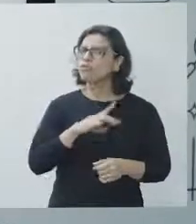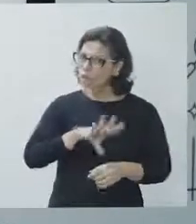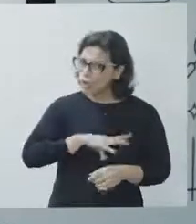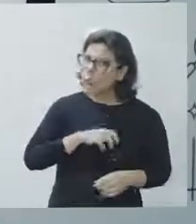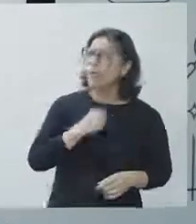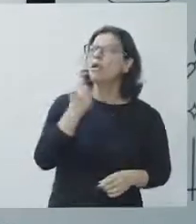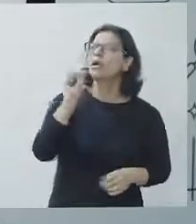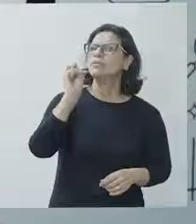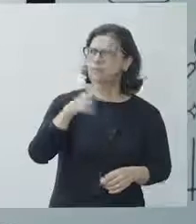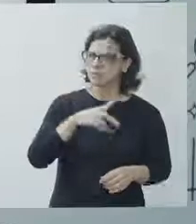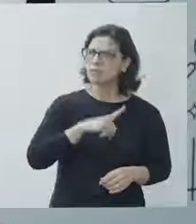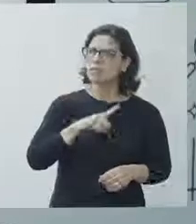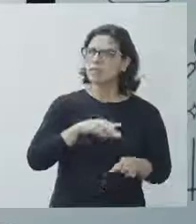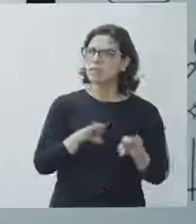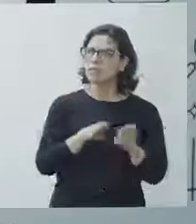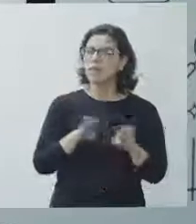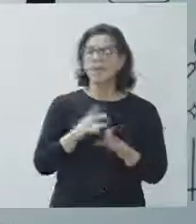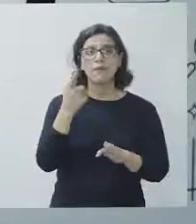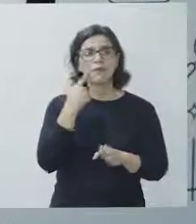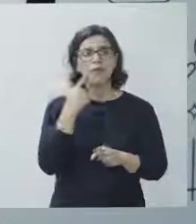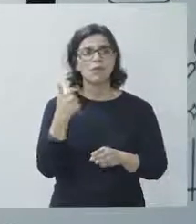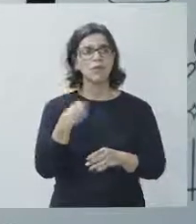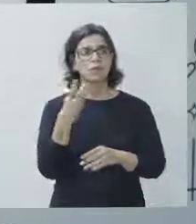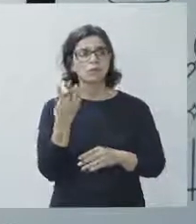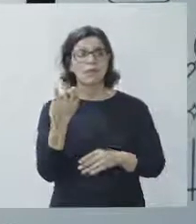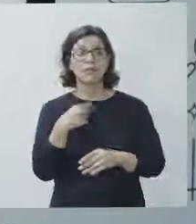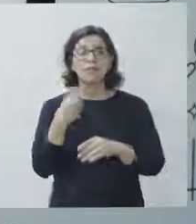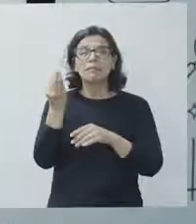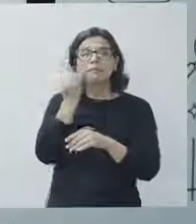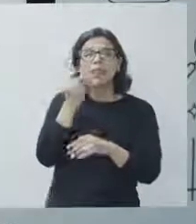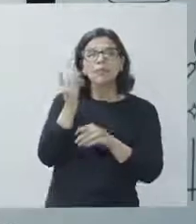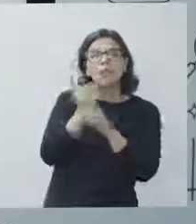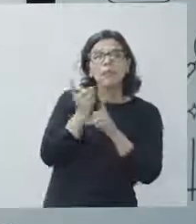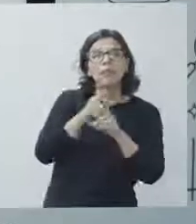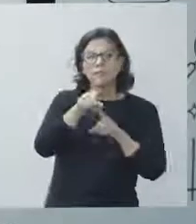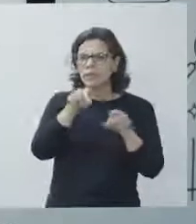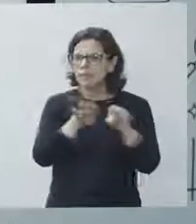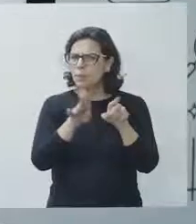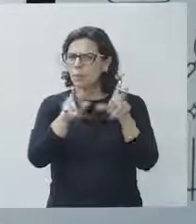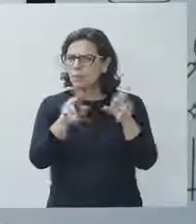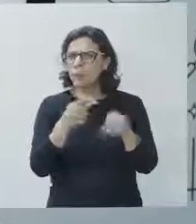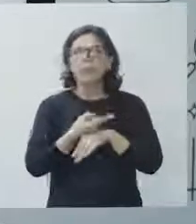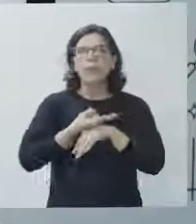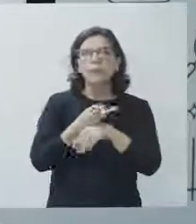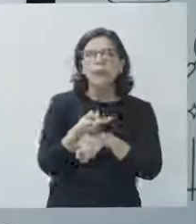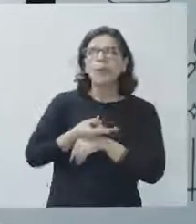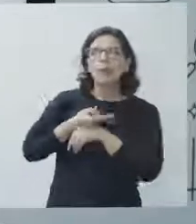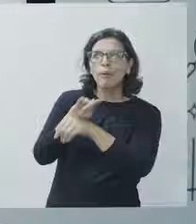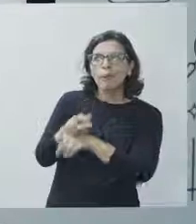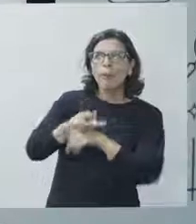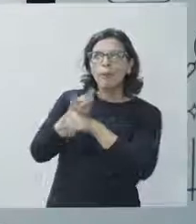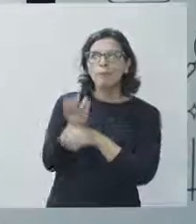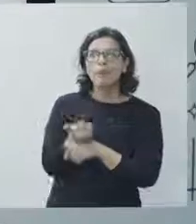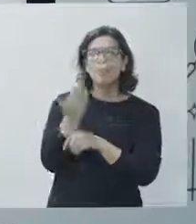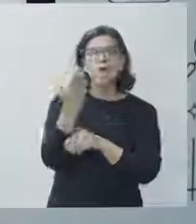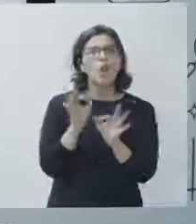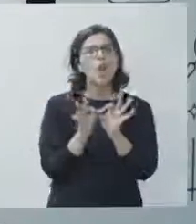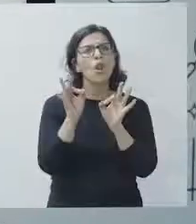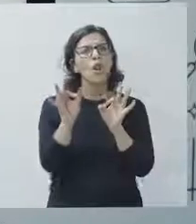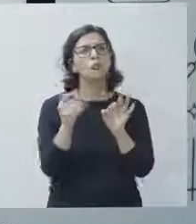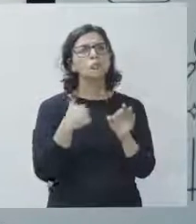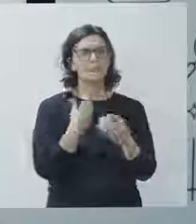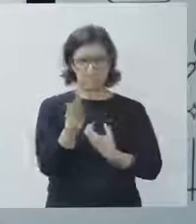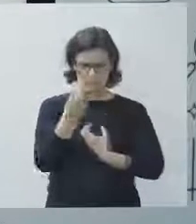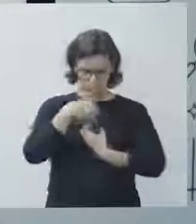coragem, sim, então são coisas que buscam. Será que você é uma dessas pessoas que busca coisas, né, às vezes longe de